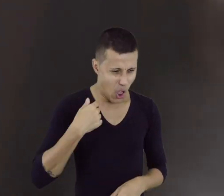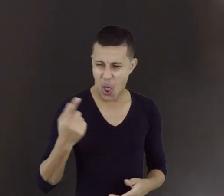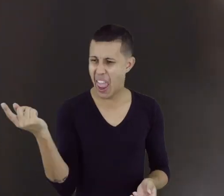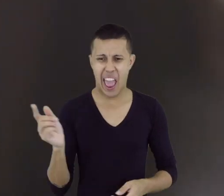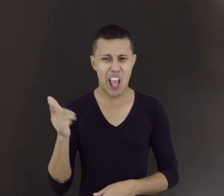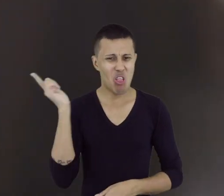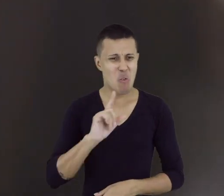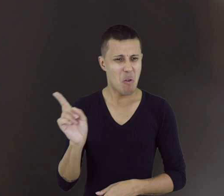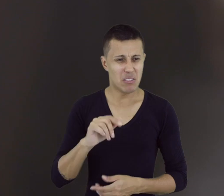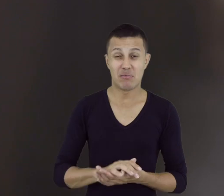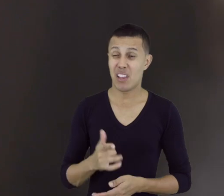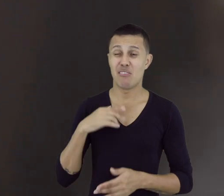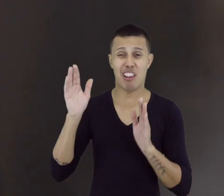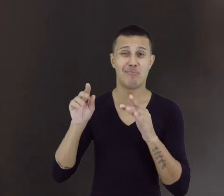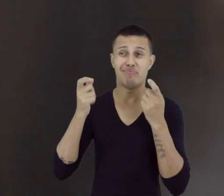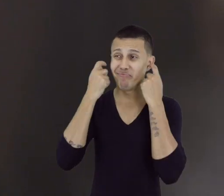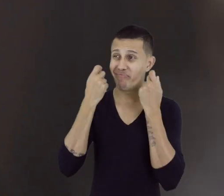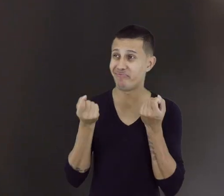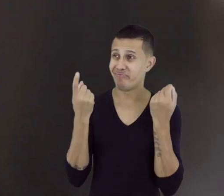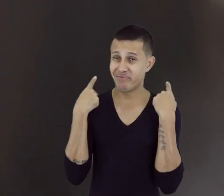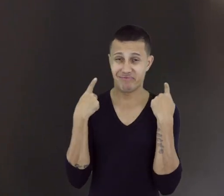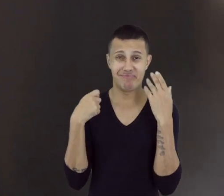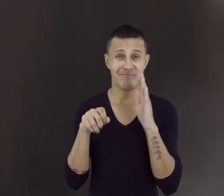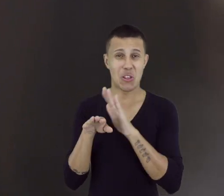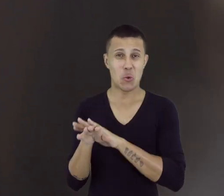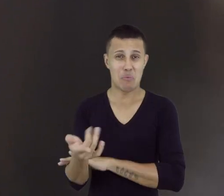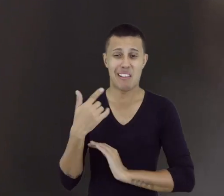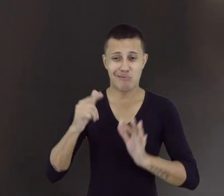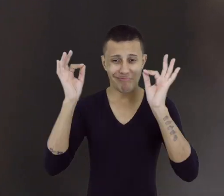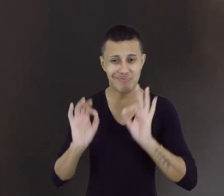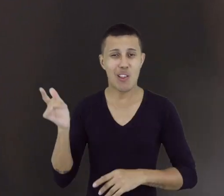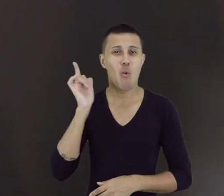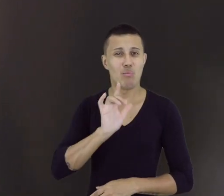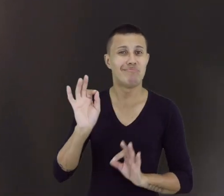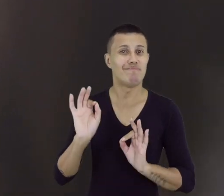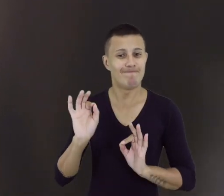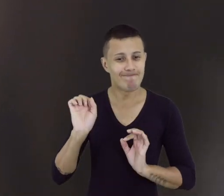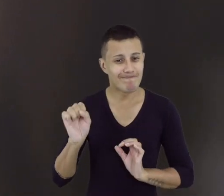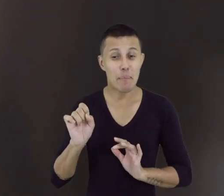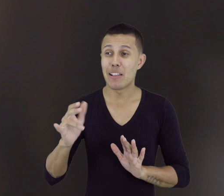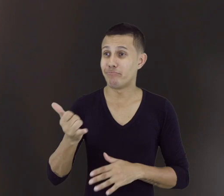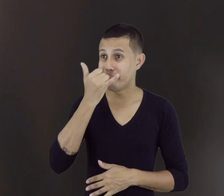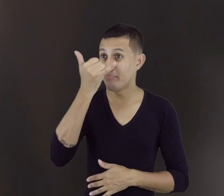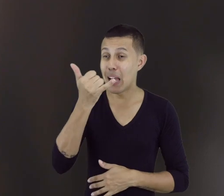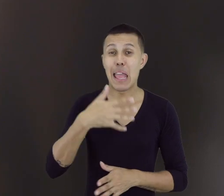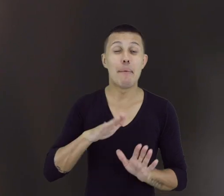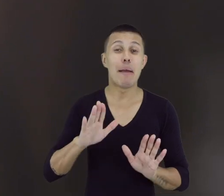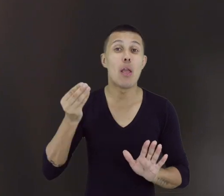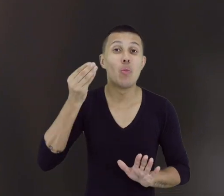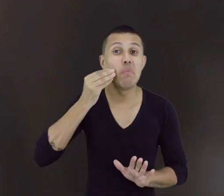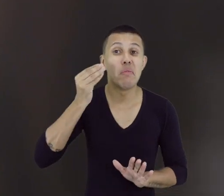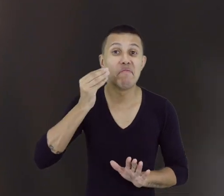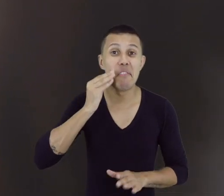certo. E eu me acostumei a ouvir isso e eu parti com essa certeza de que se desse errado, pelo menos eu nunca